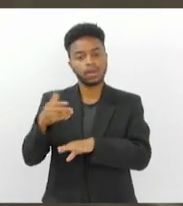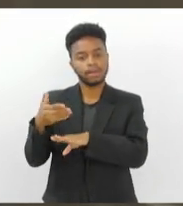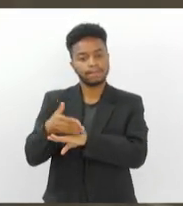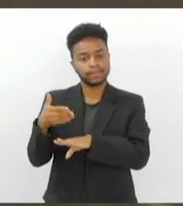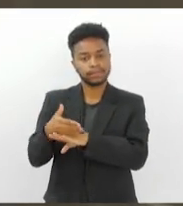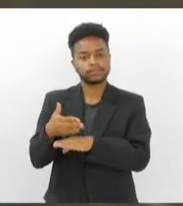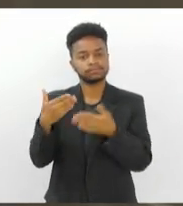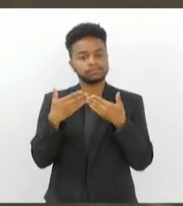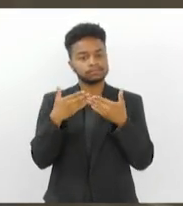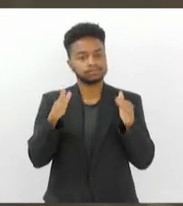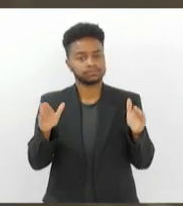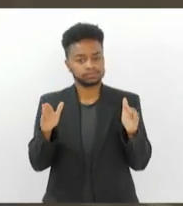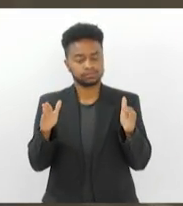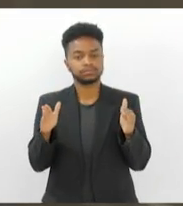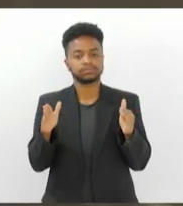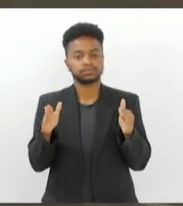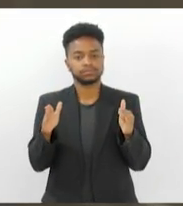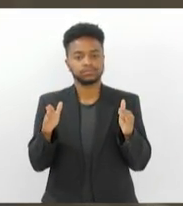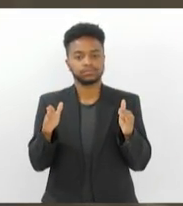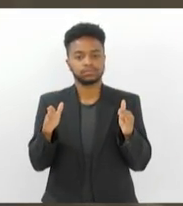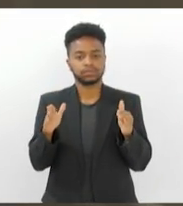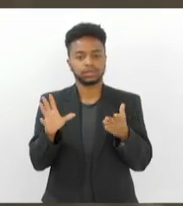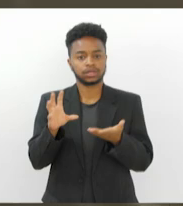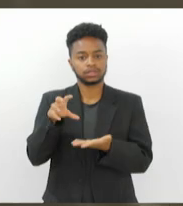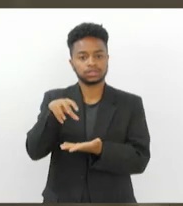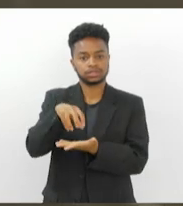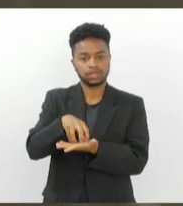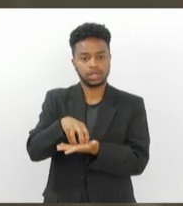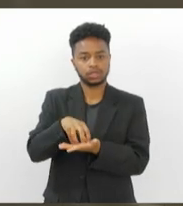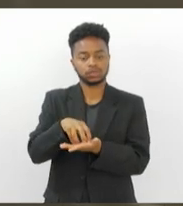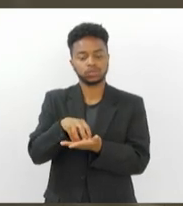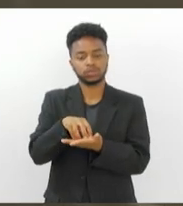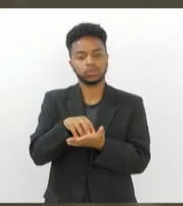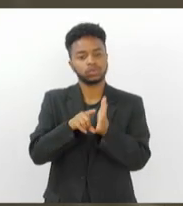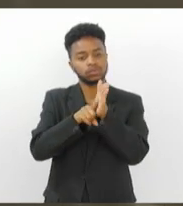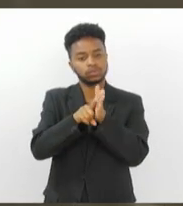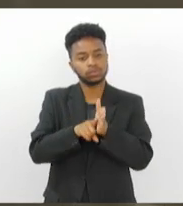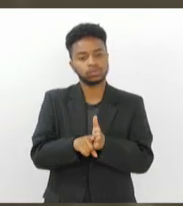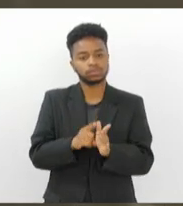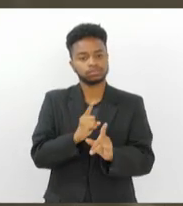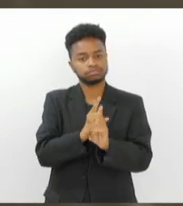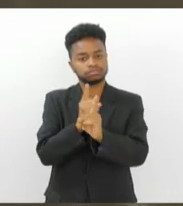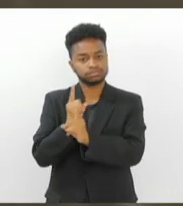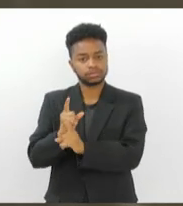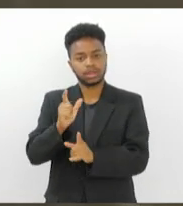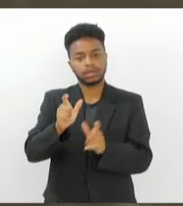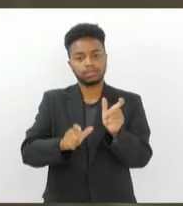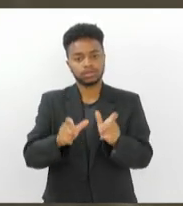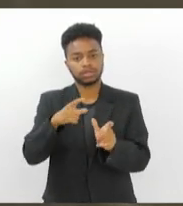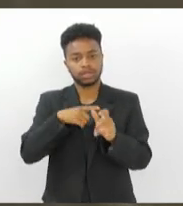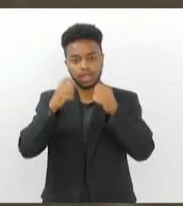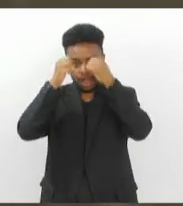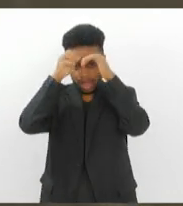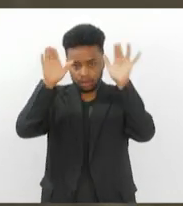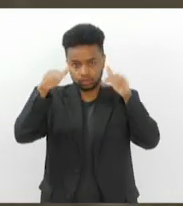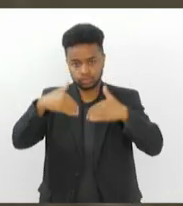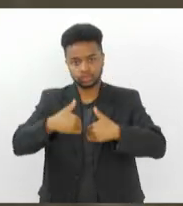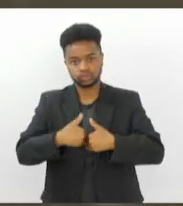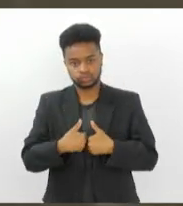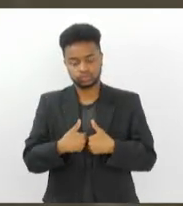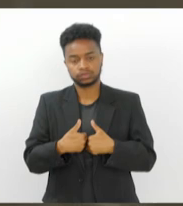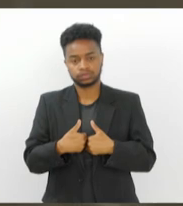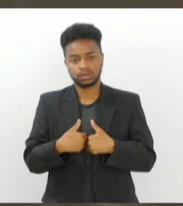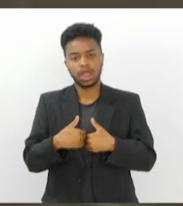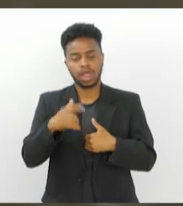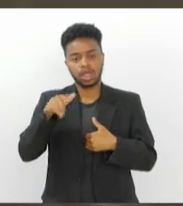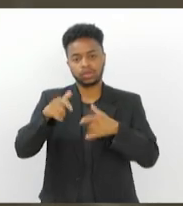inauguração do do do Centro de Diagnóstico e de pessoas com autismo que é transtorno